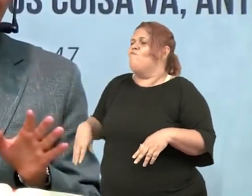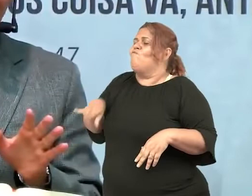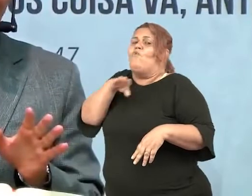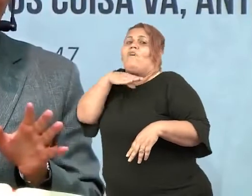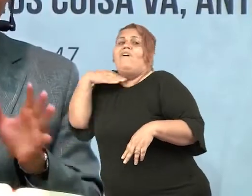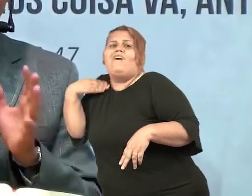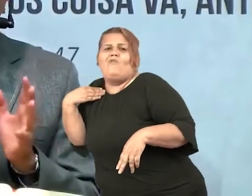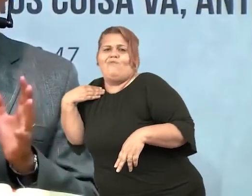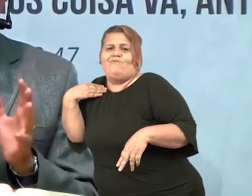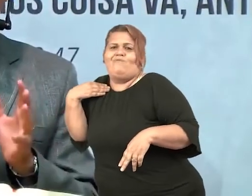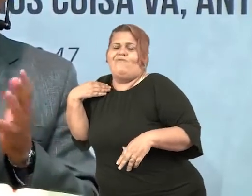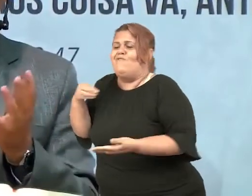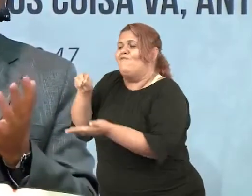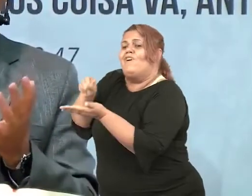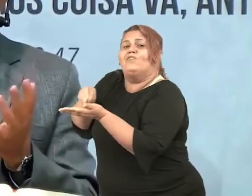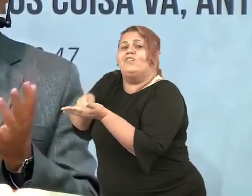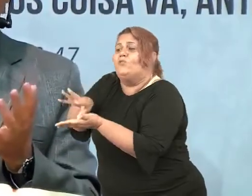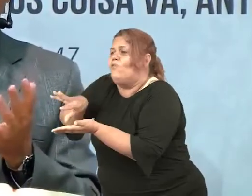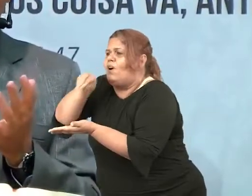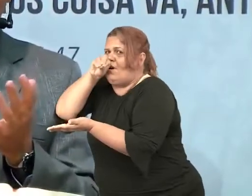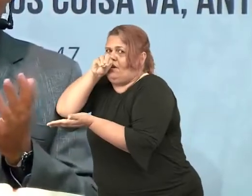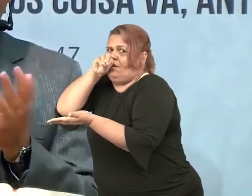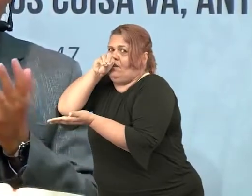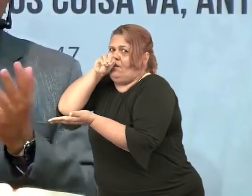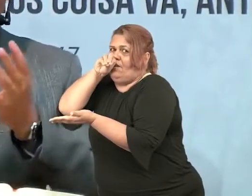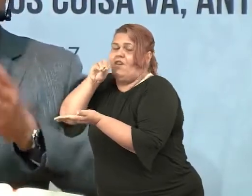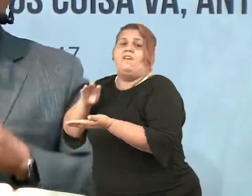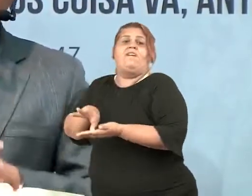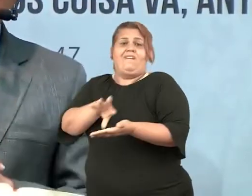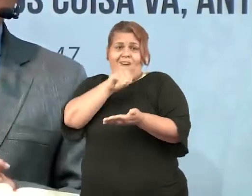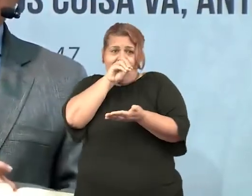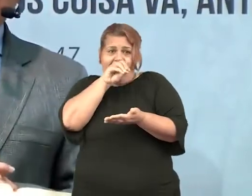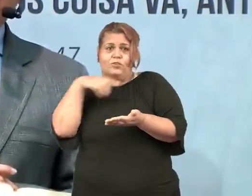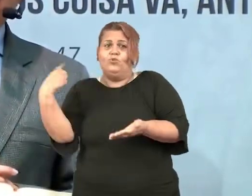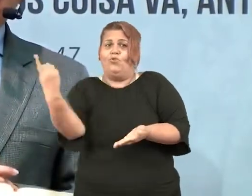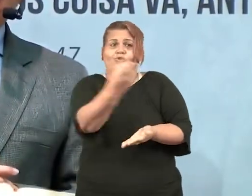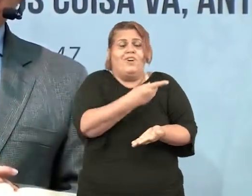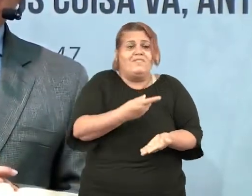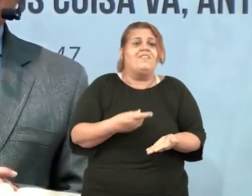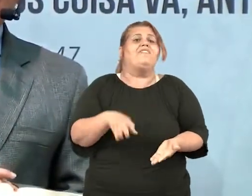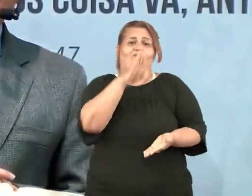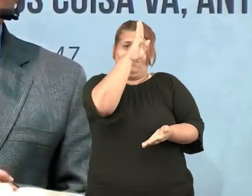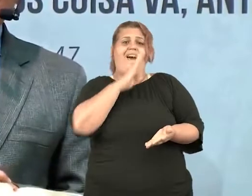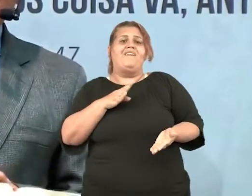mundo: a falta do ar para respirar.